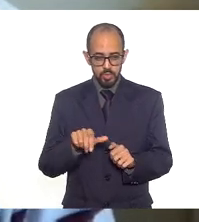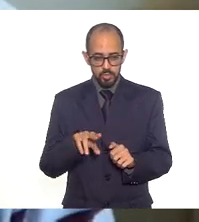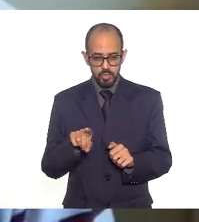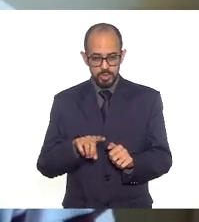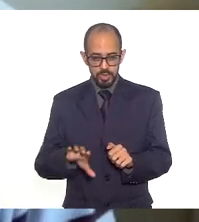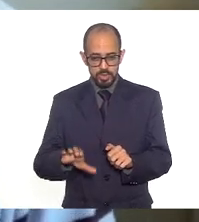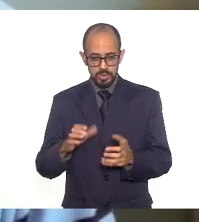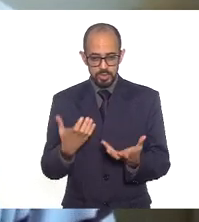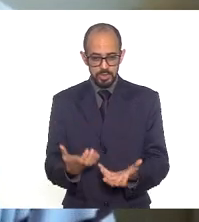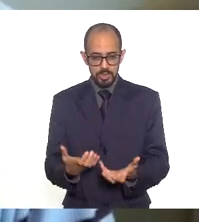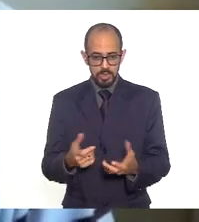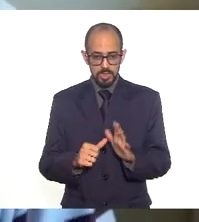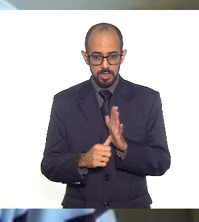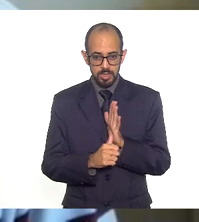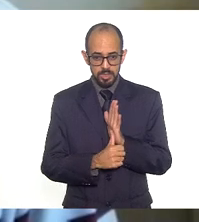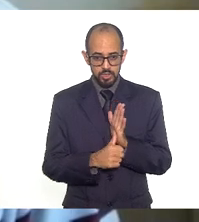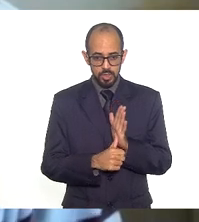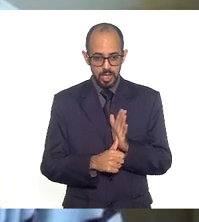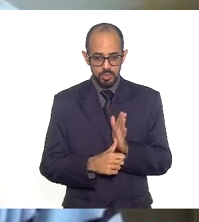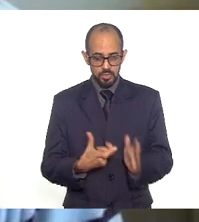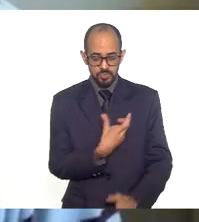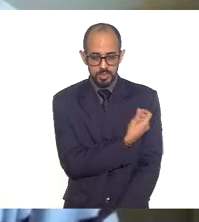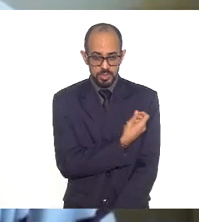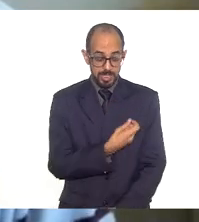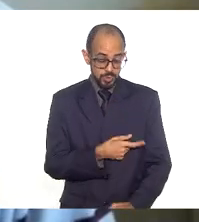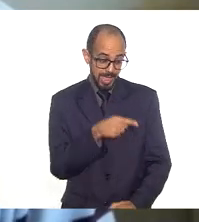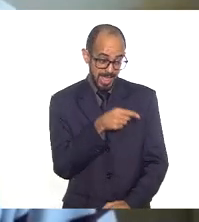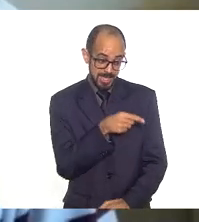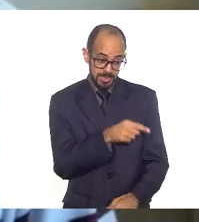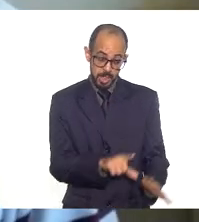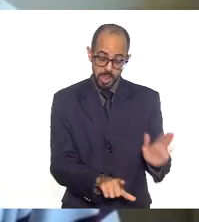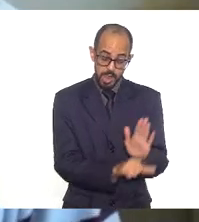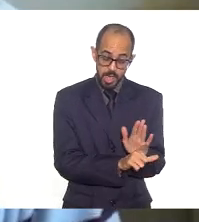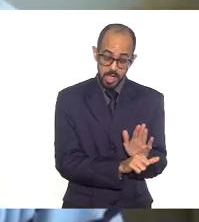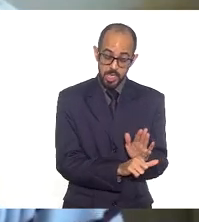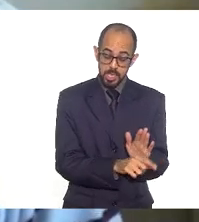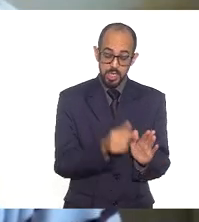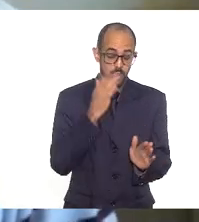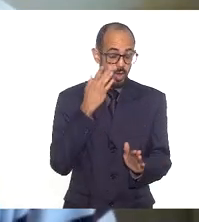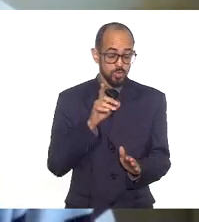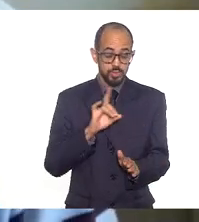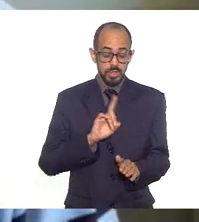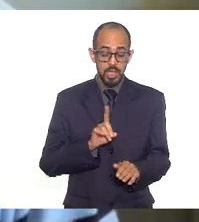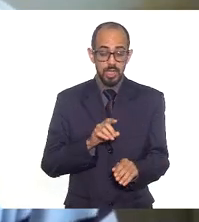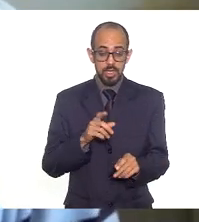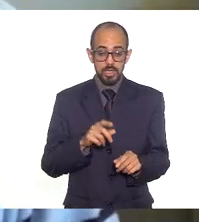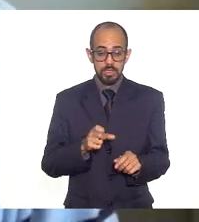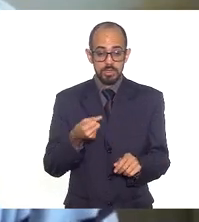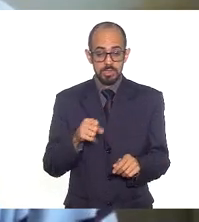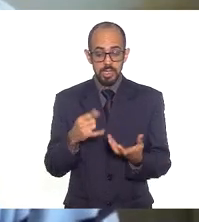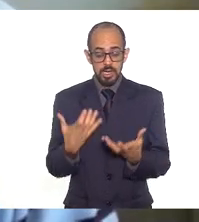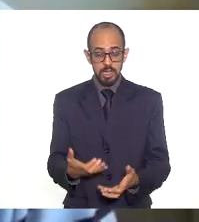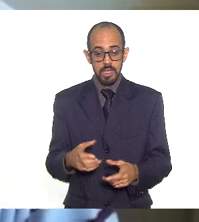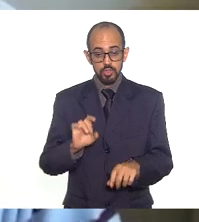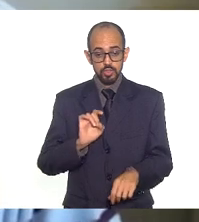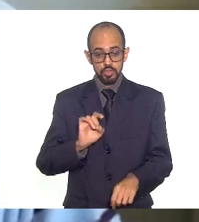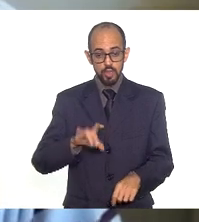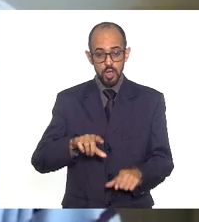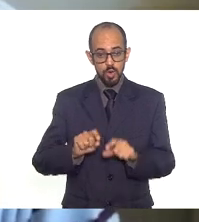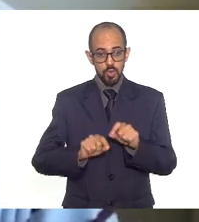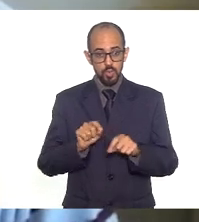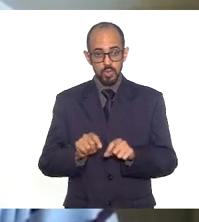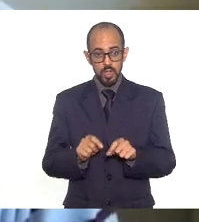identidade dos vacinados. Essa aqui, eu não sei se ele está querendo apenas